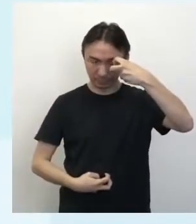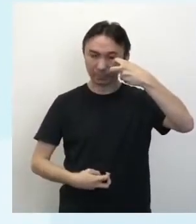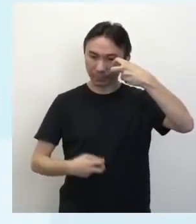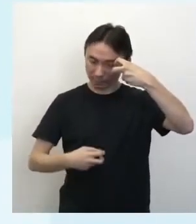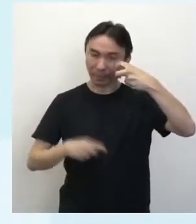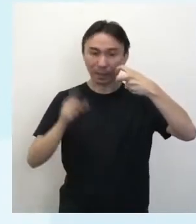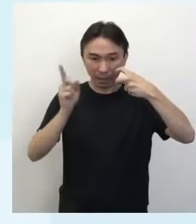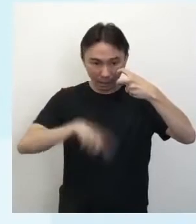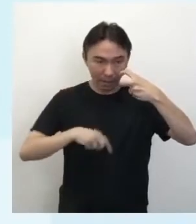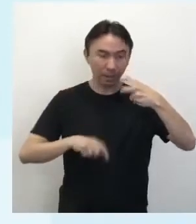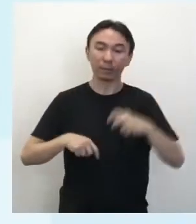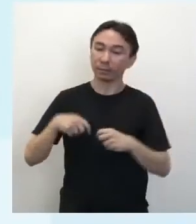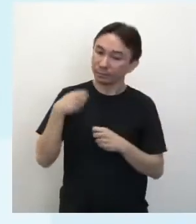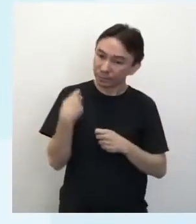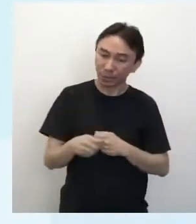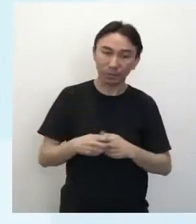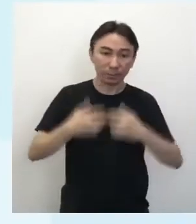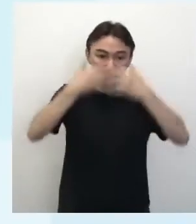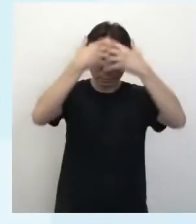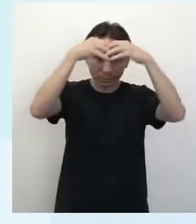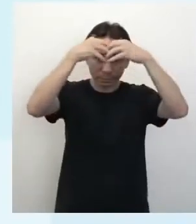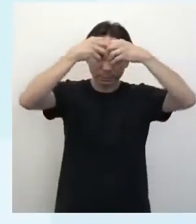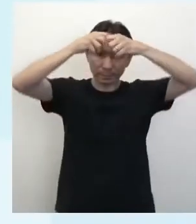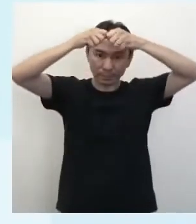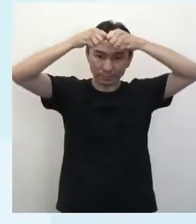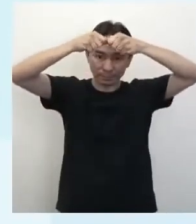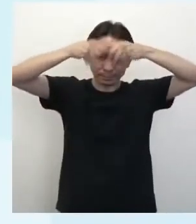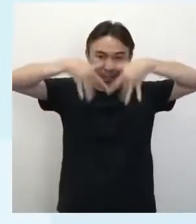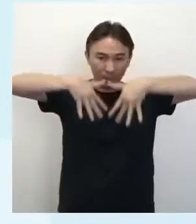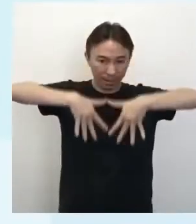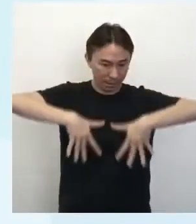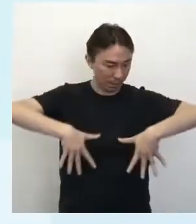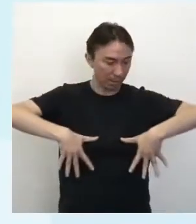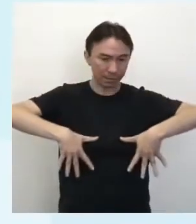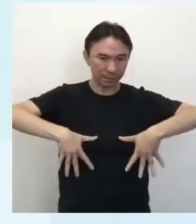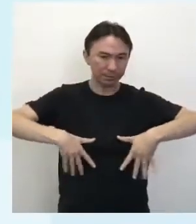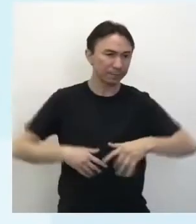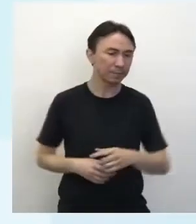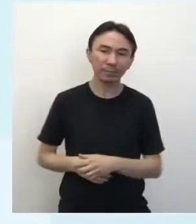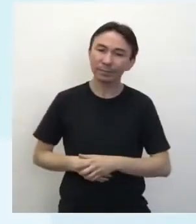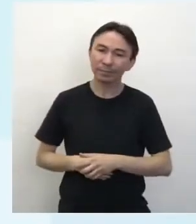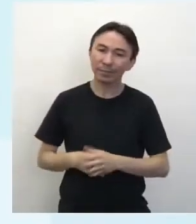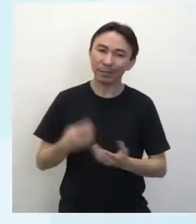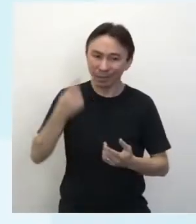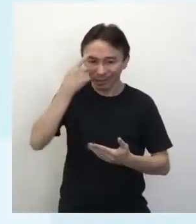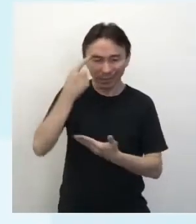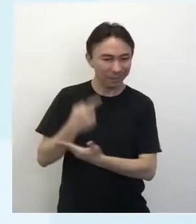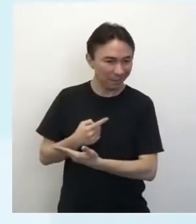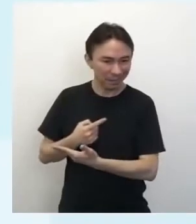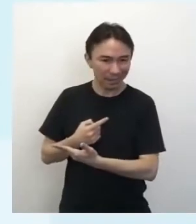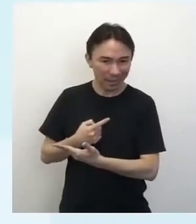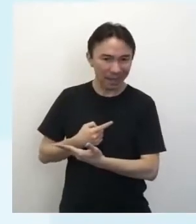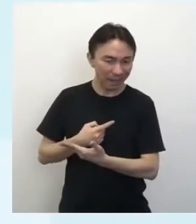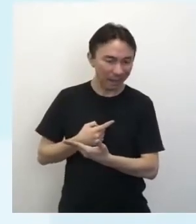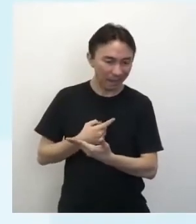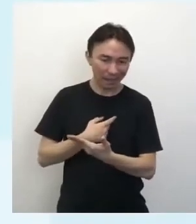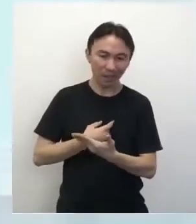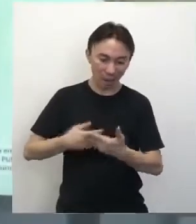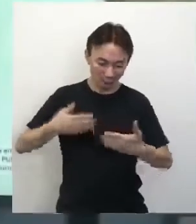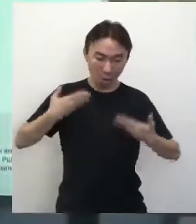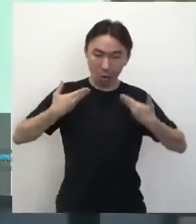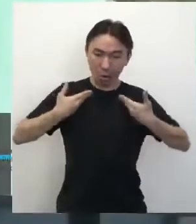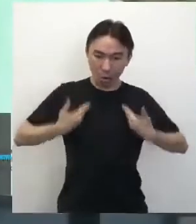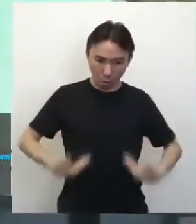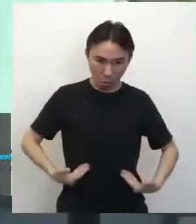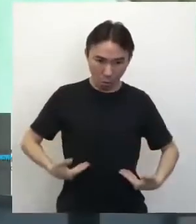sistema nervoso central, tá bom? Por que central? Porque ele está no centro do corpo. Pode voltar a imagem para mim, por